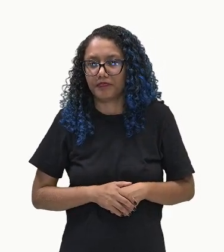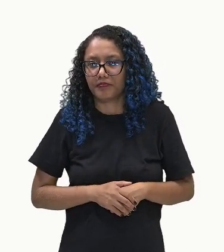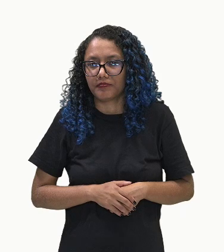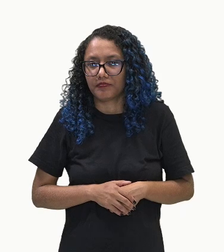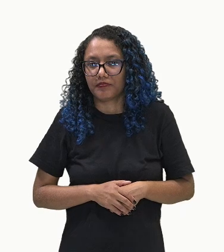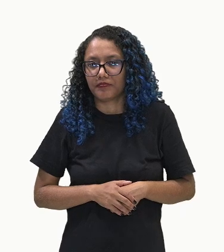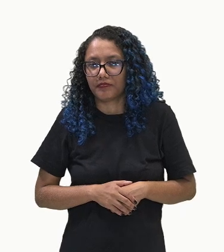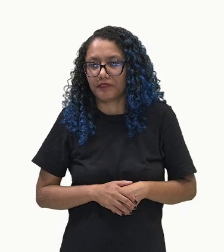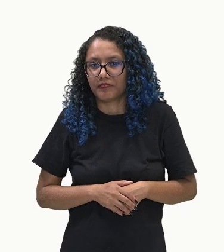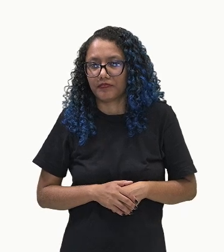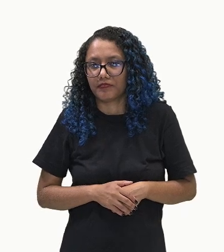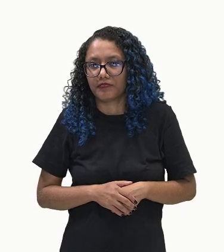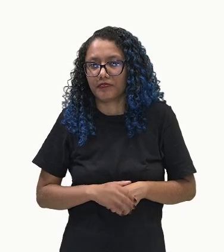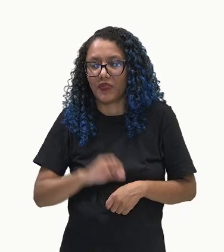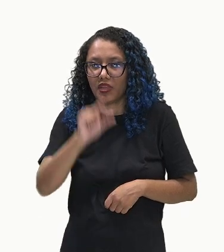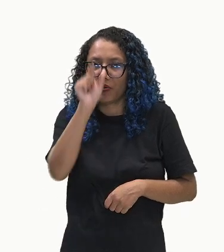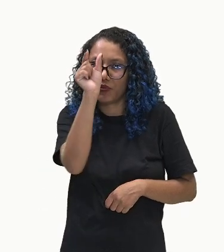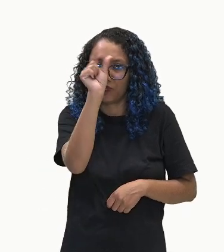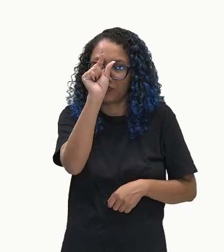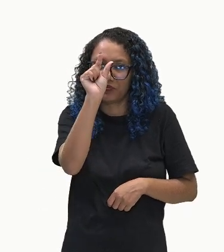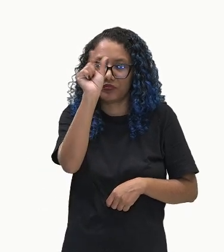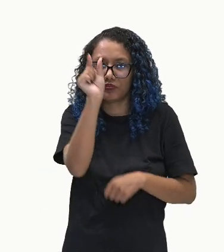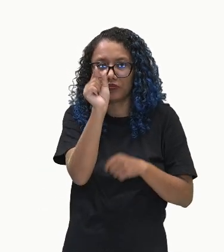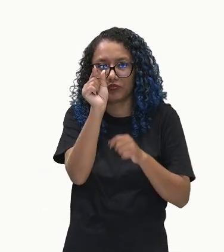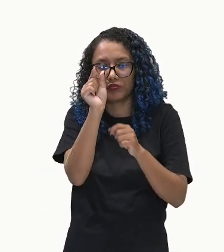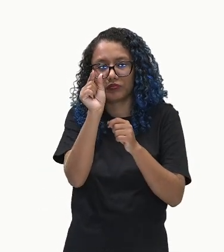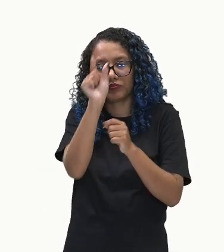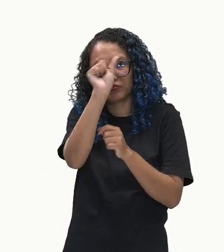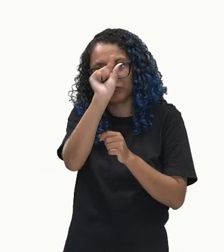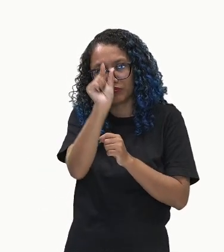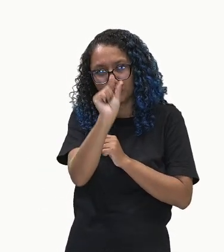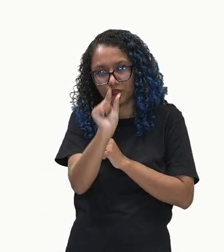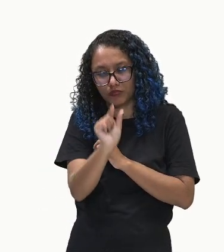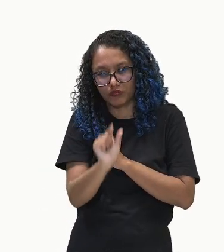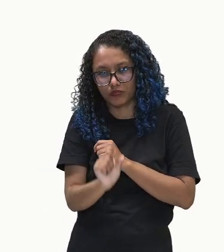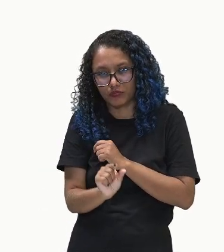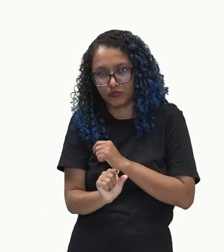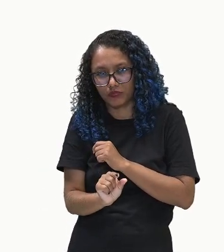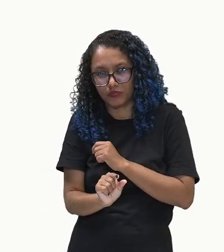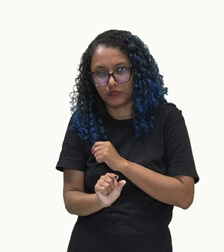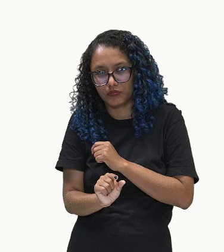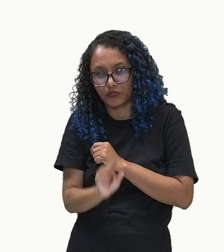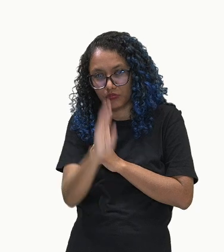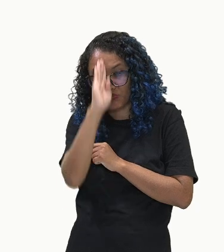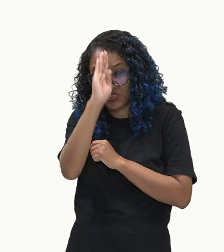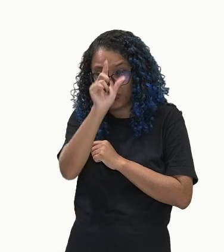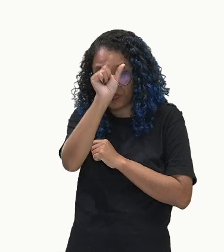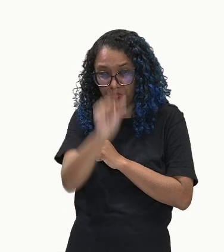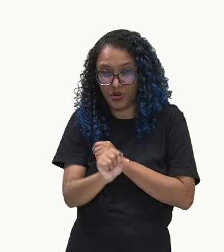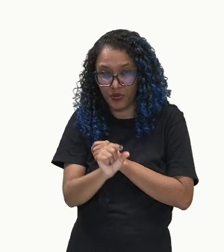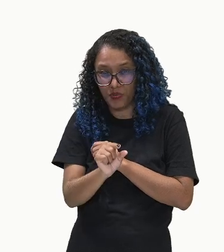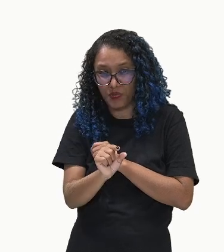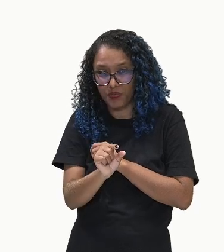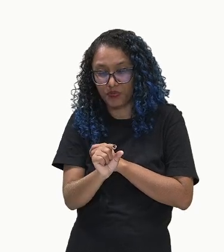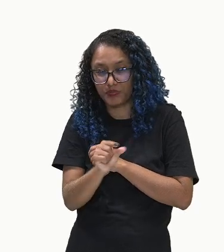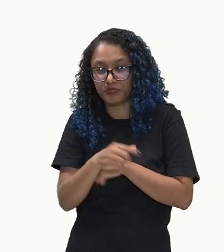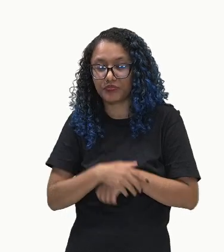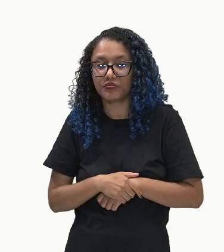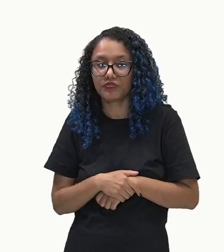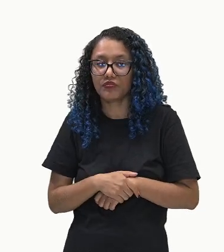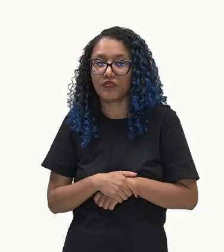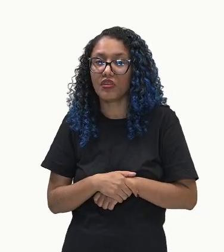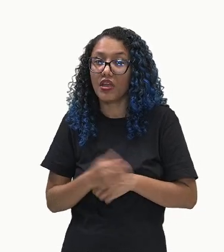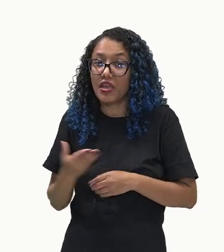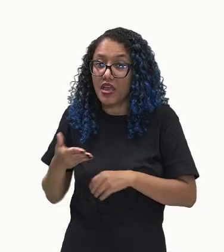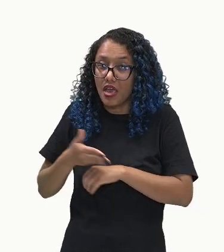E vai chegar até o túbulo coletor. A partir daí, vai ser enviado para as uréteres e vai tomar aquele caminho